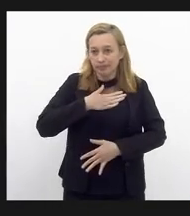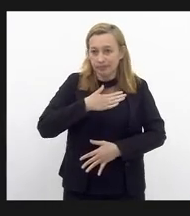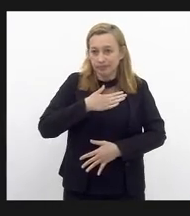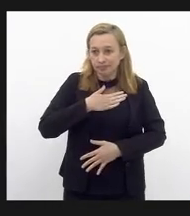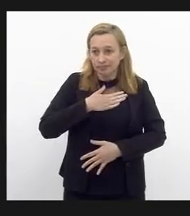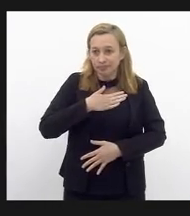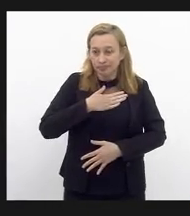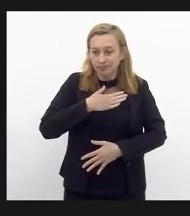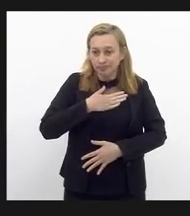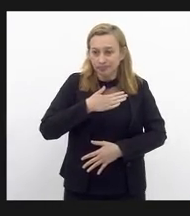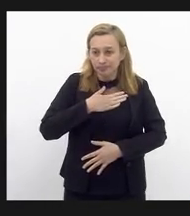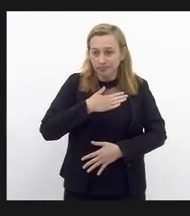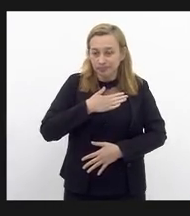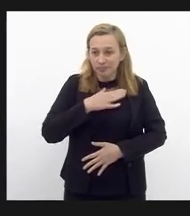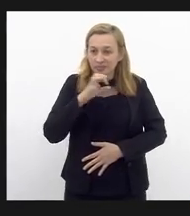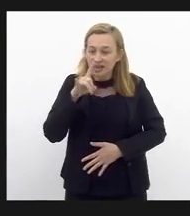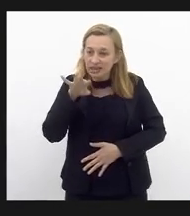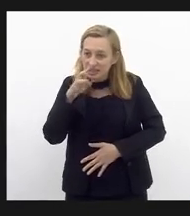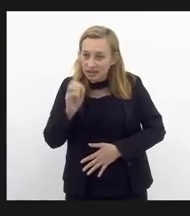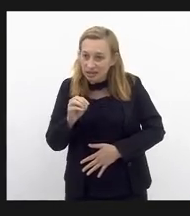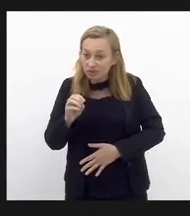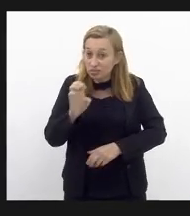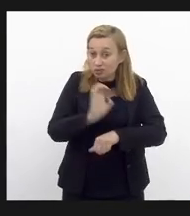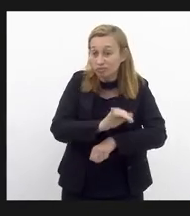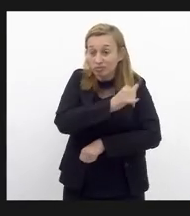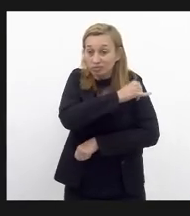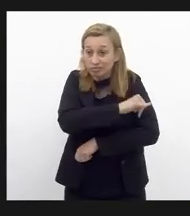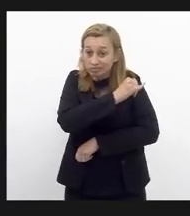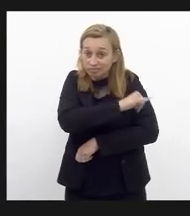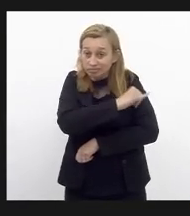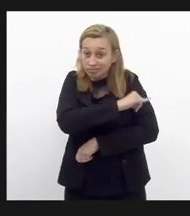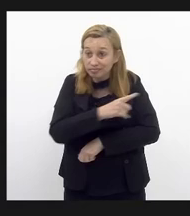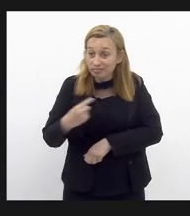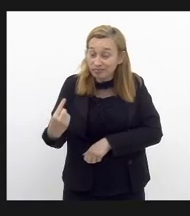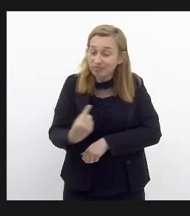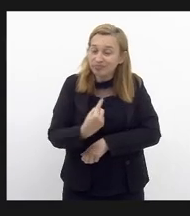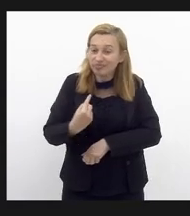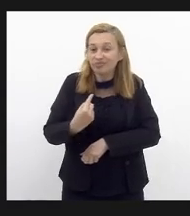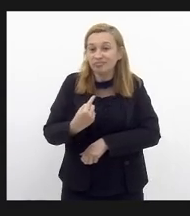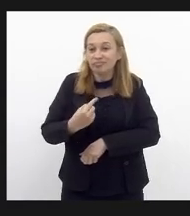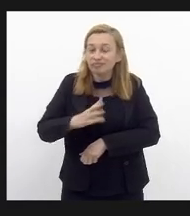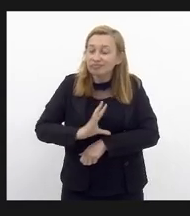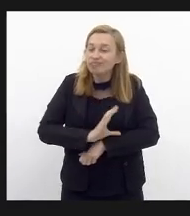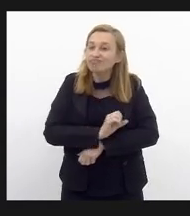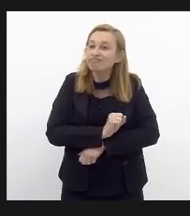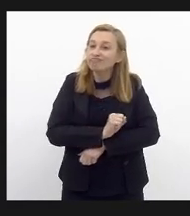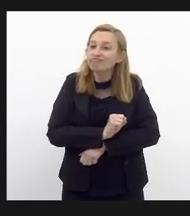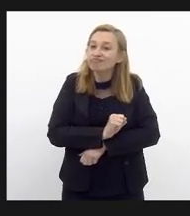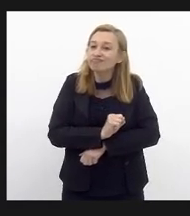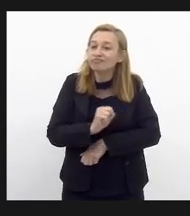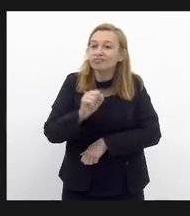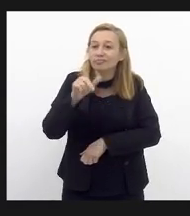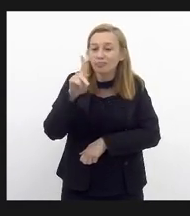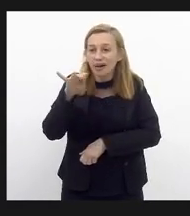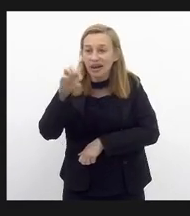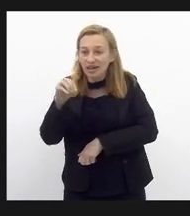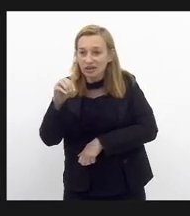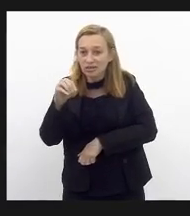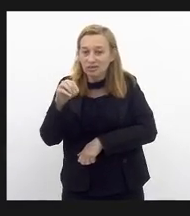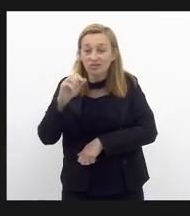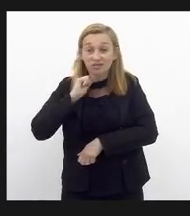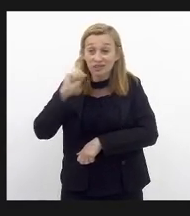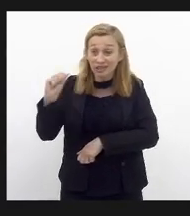que coloca no calendário do Estado do Rio de Janeiro o nosso querido Palácio Tiradentes,